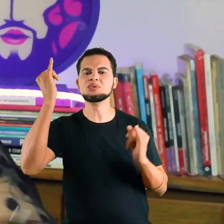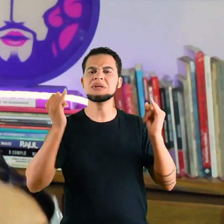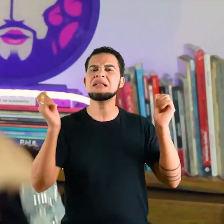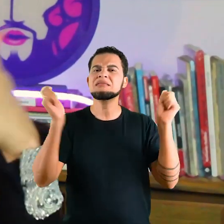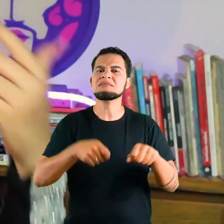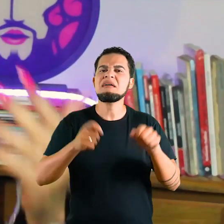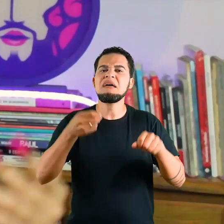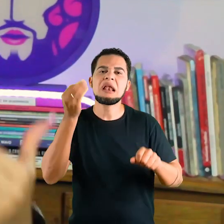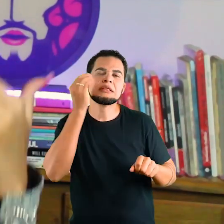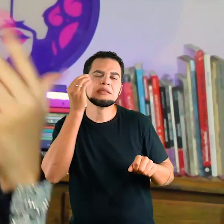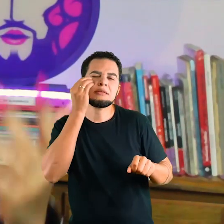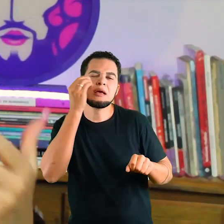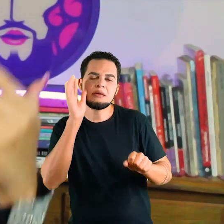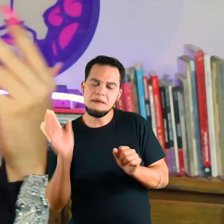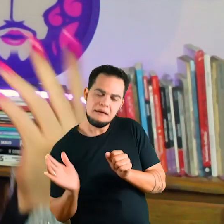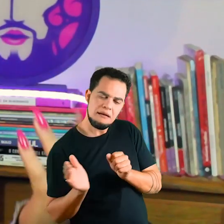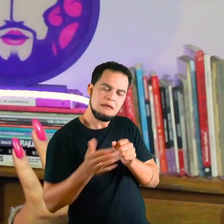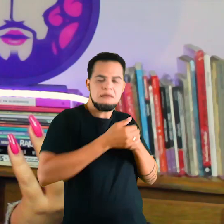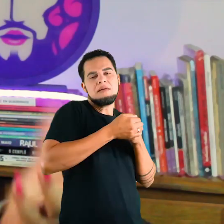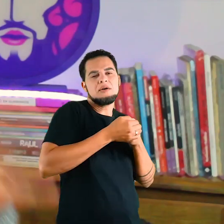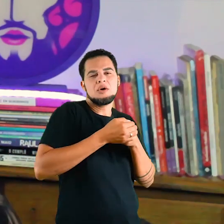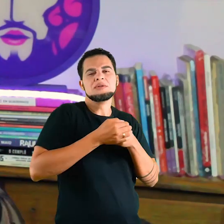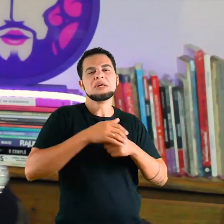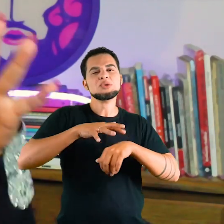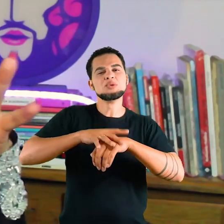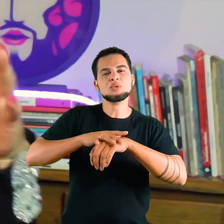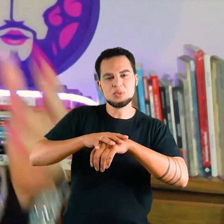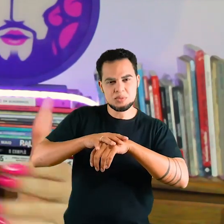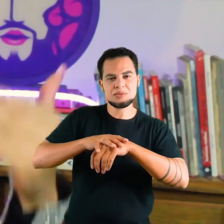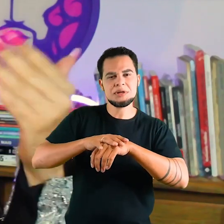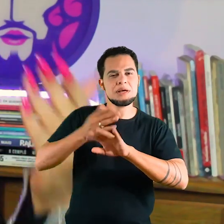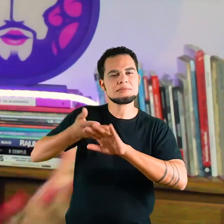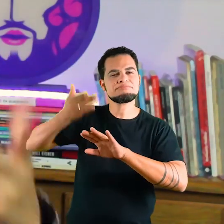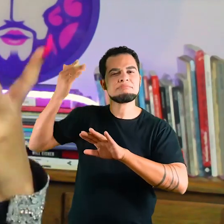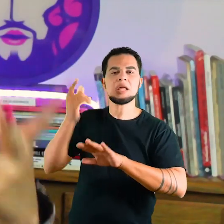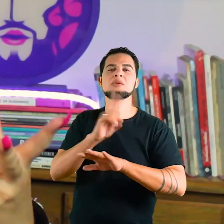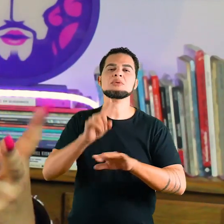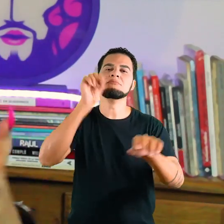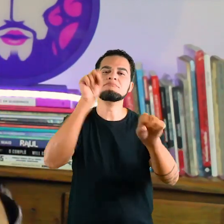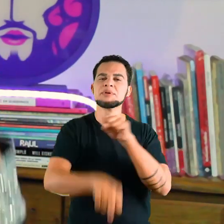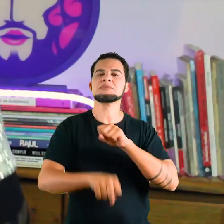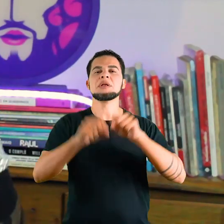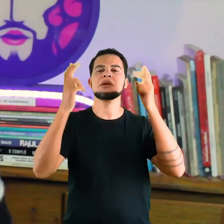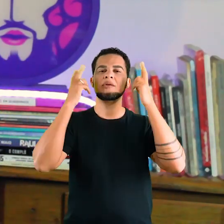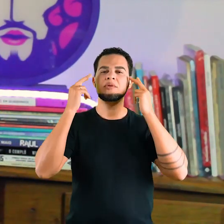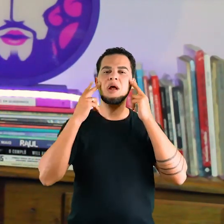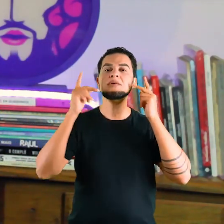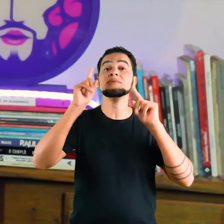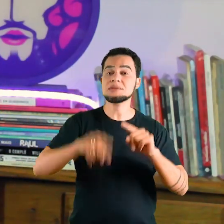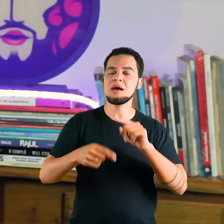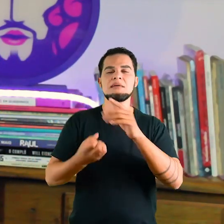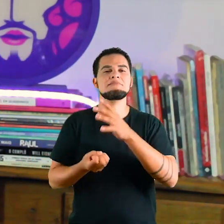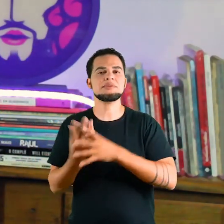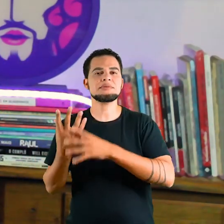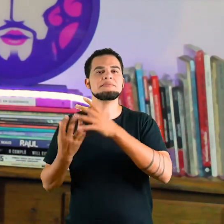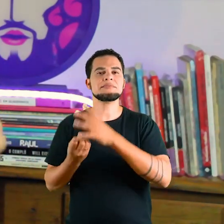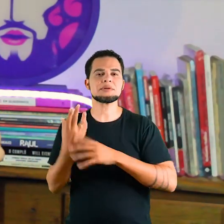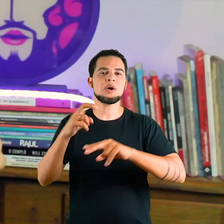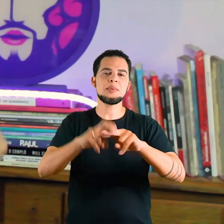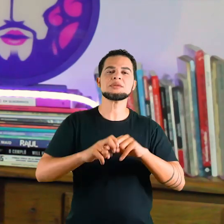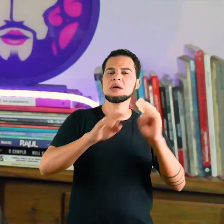as doenças surgidas nos últimos tempos, que não são catástrofes naturais, são frutos dos